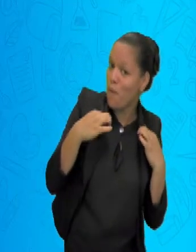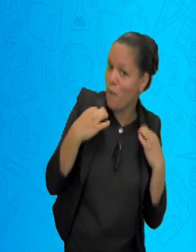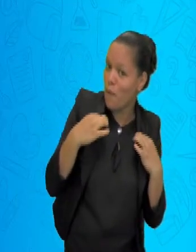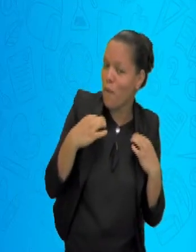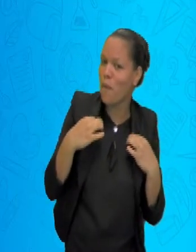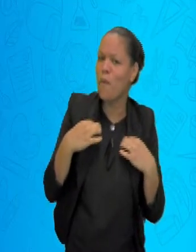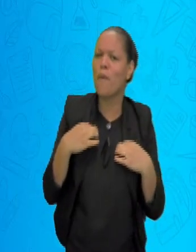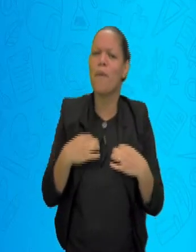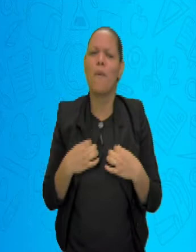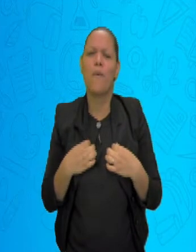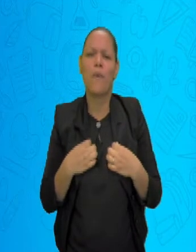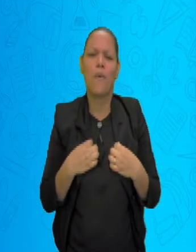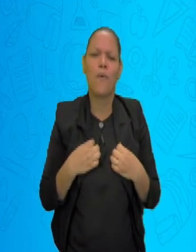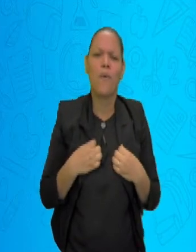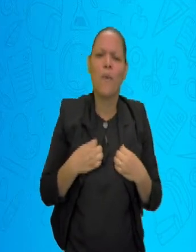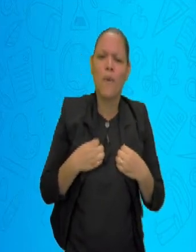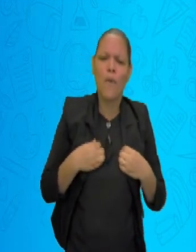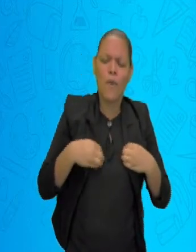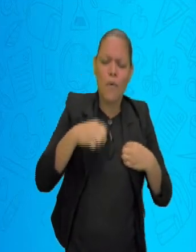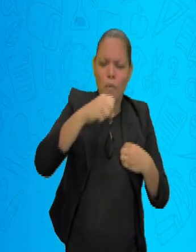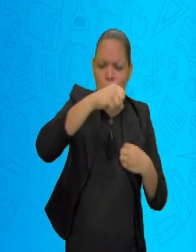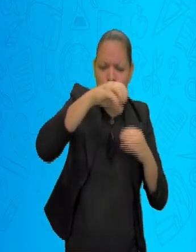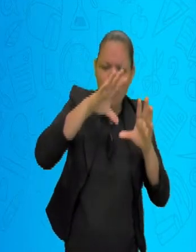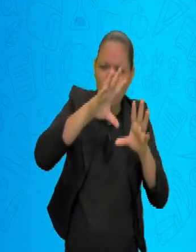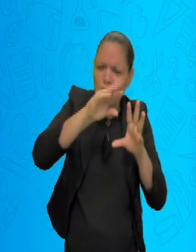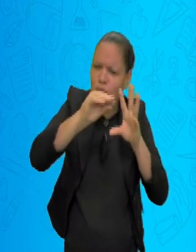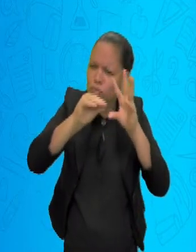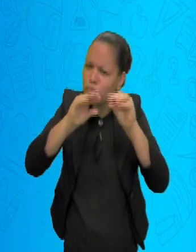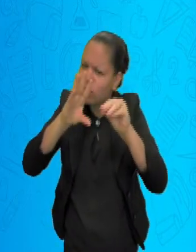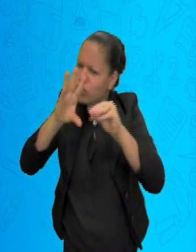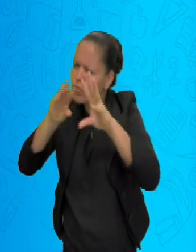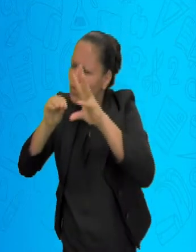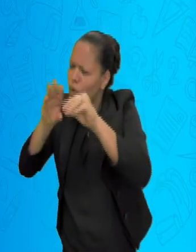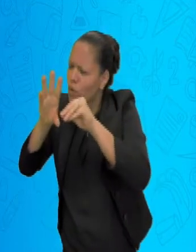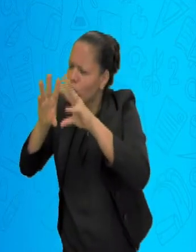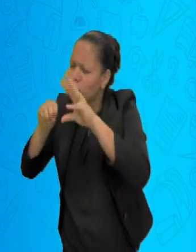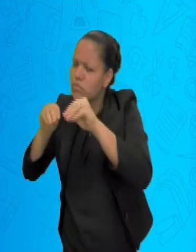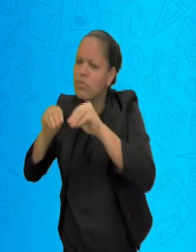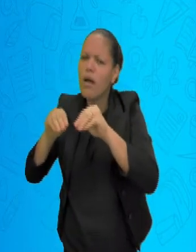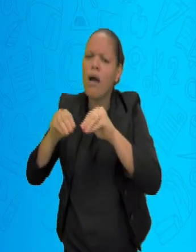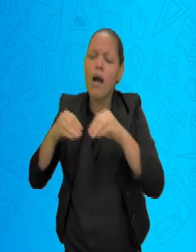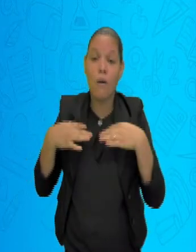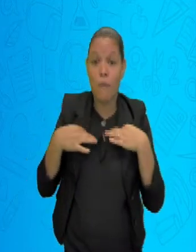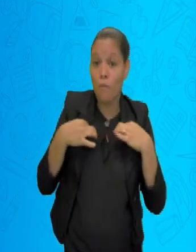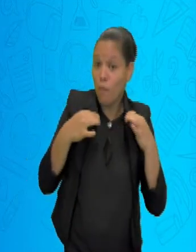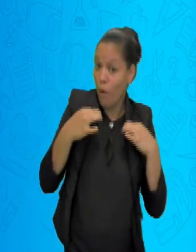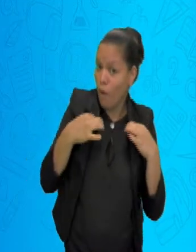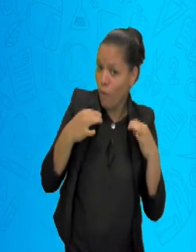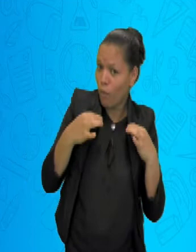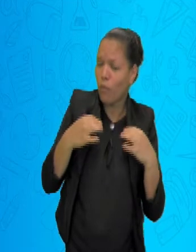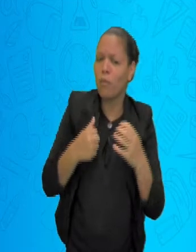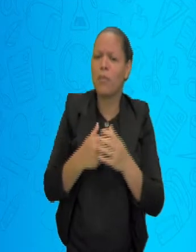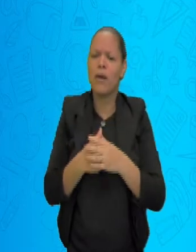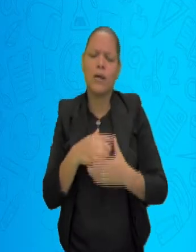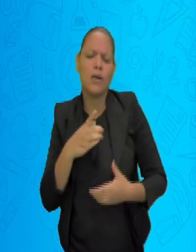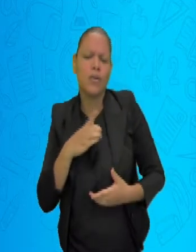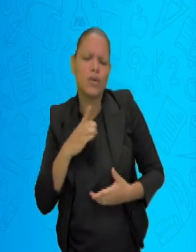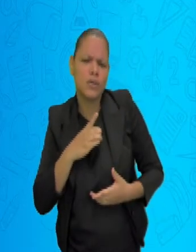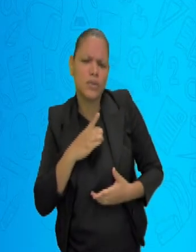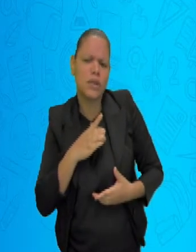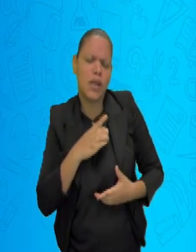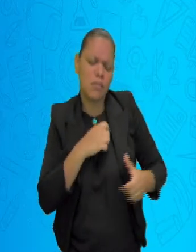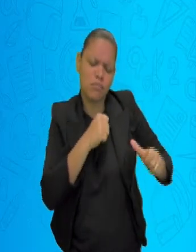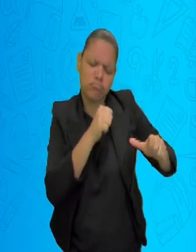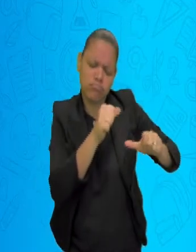né, por fazer também a questão do tecido e da roupa. Então, nós temos aqui um processo de industrialização.